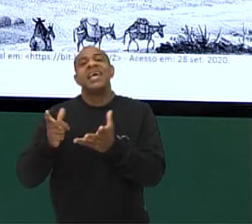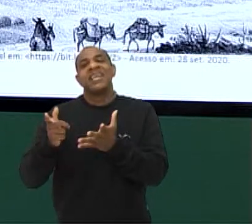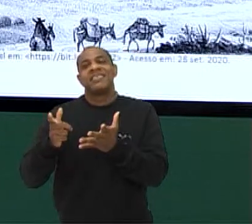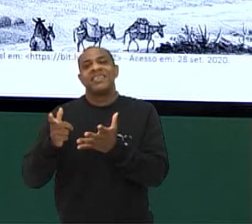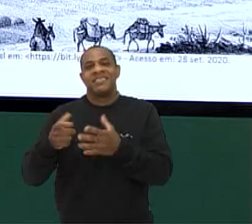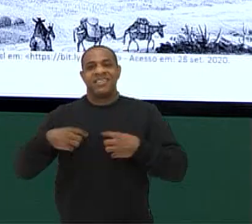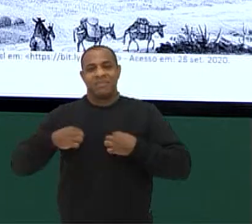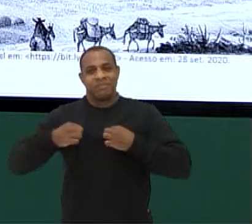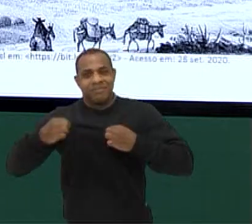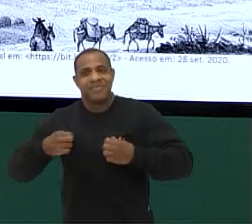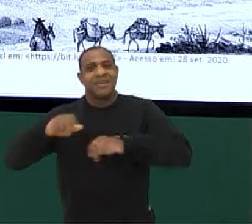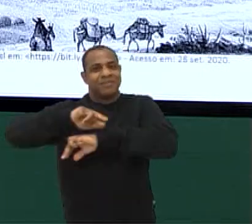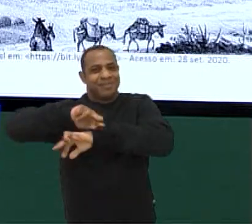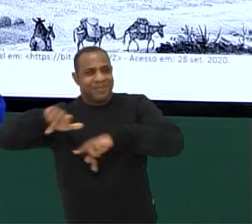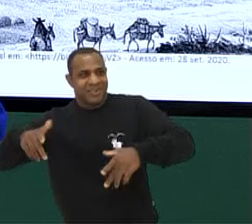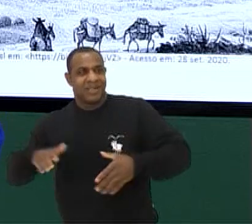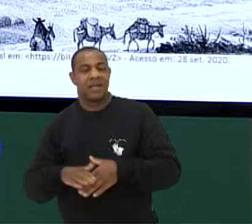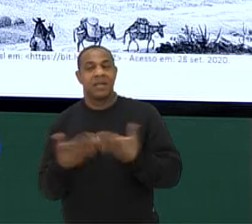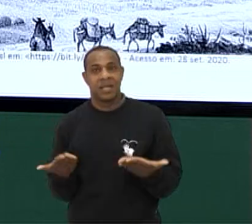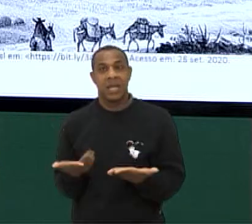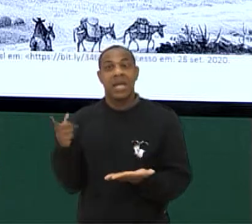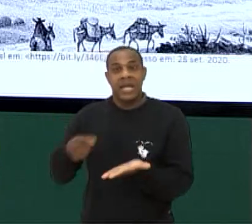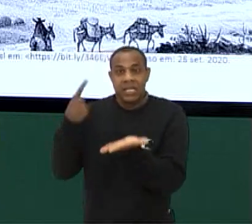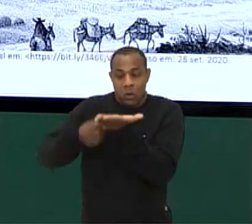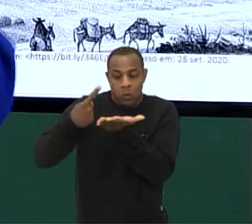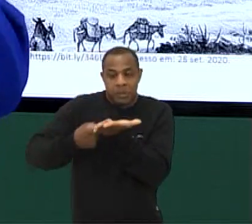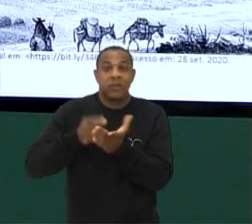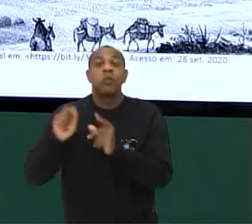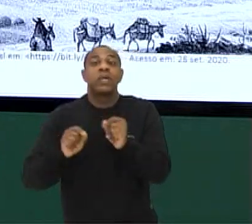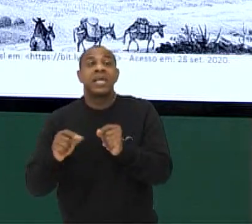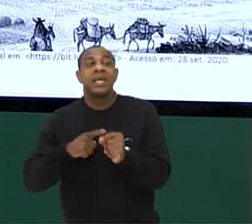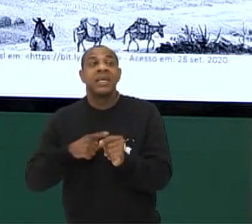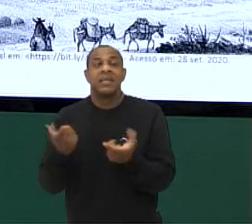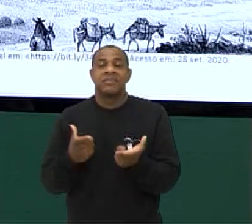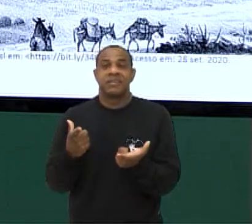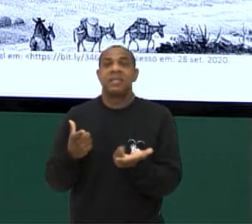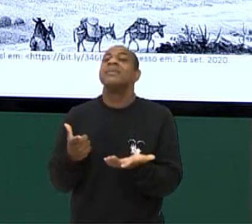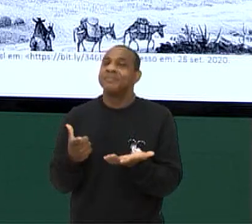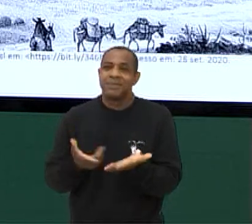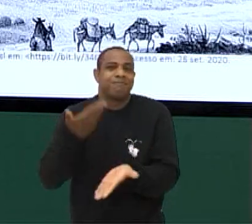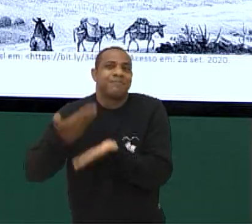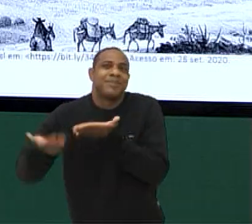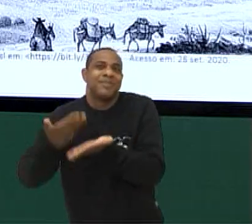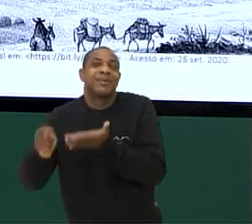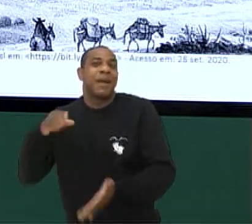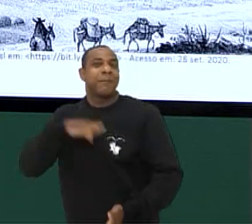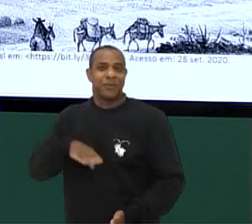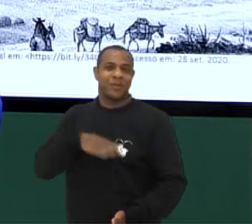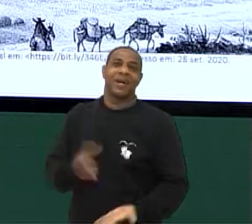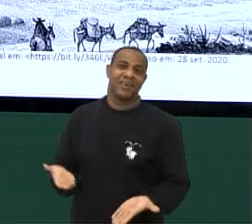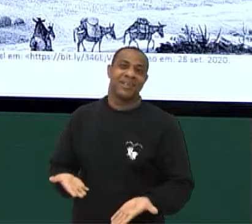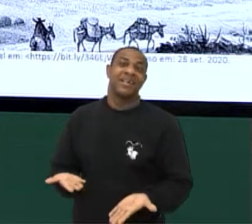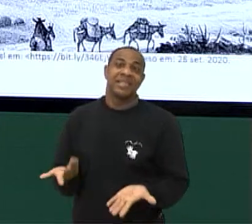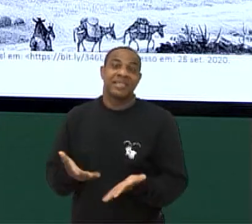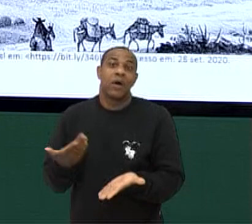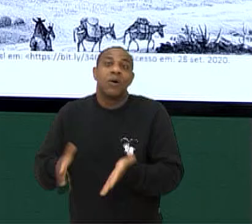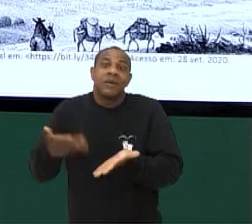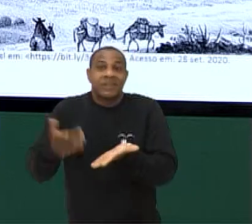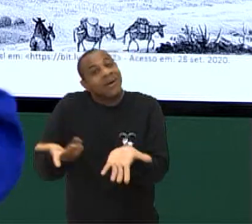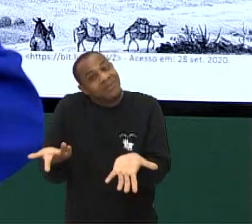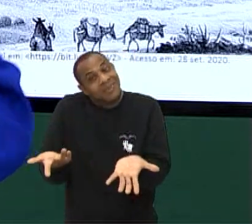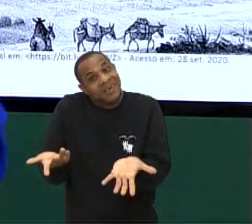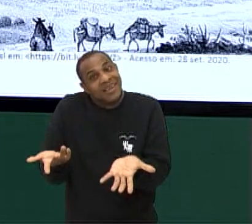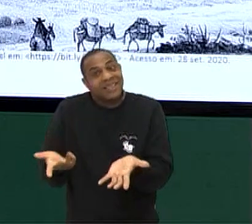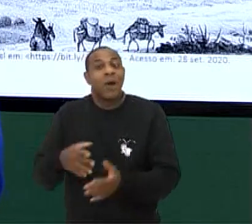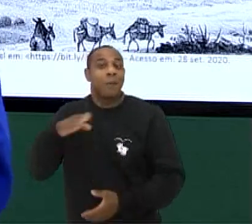de Methuen. Tá? Esse tratado acabou dando grande prejuízo para Portugal. E Portugal, então, tirava o ouro de Minas